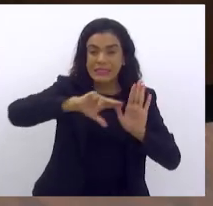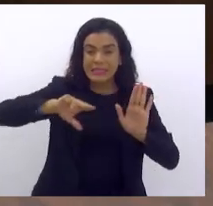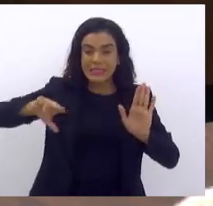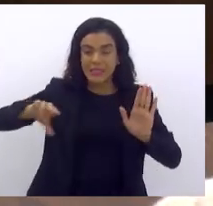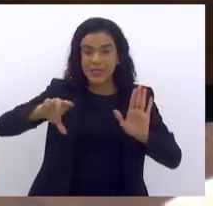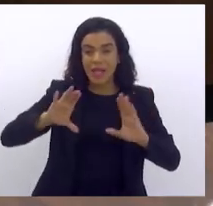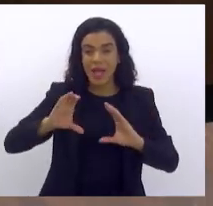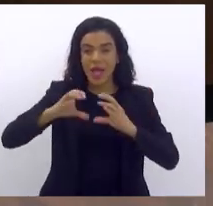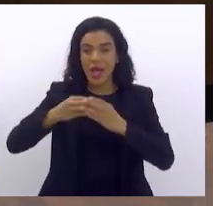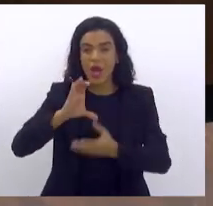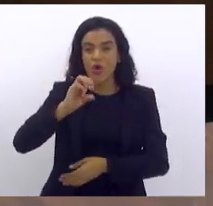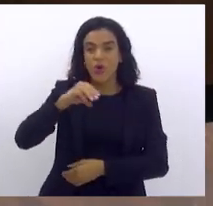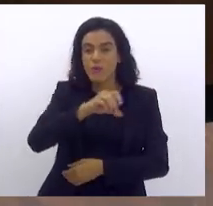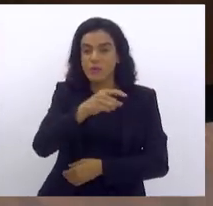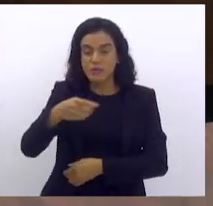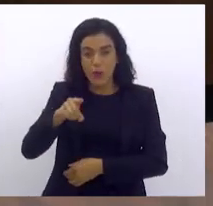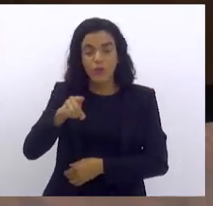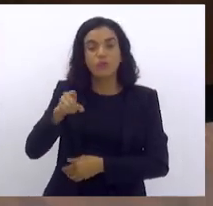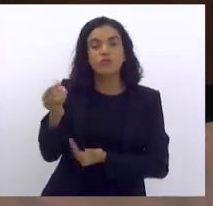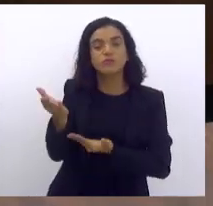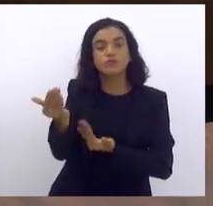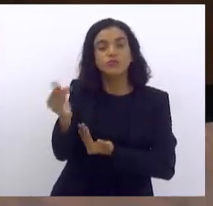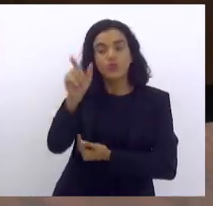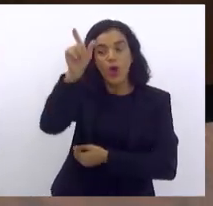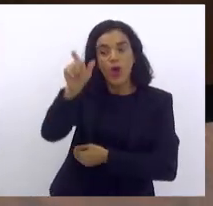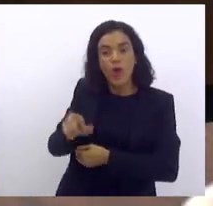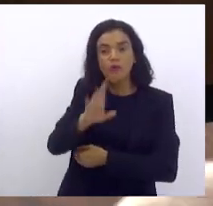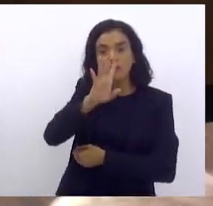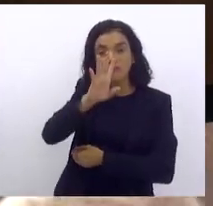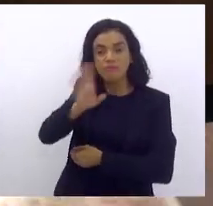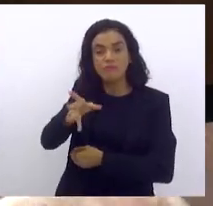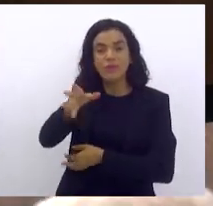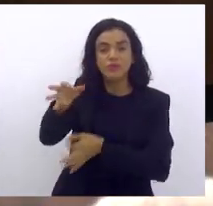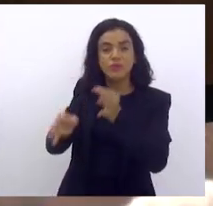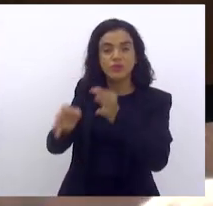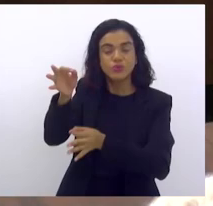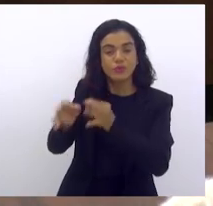comissão atendeu, que o jovem está sendo acusado de